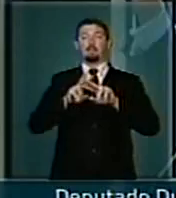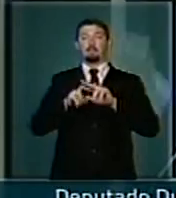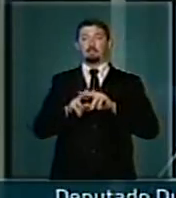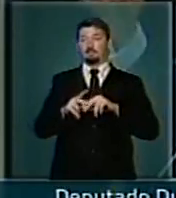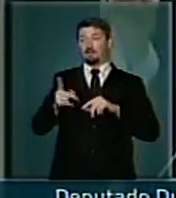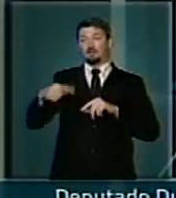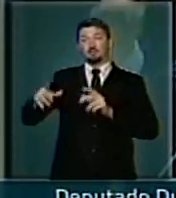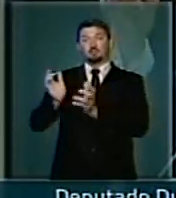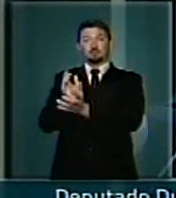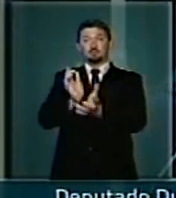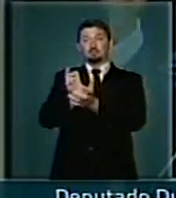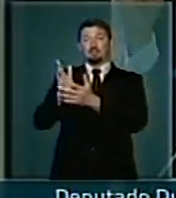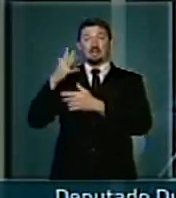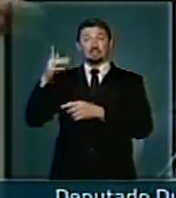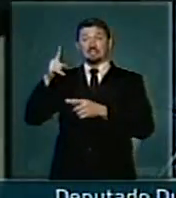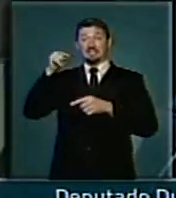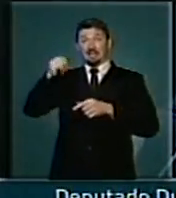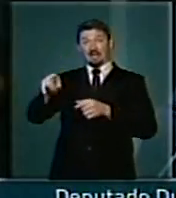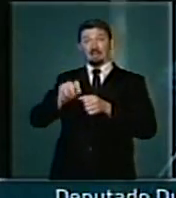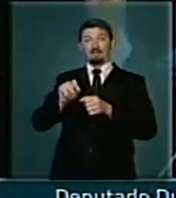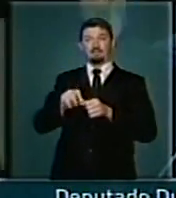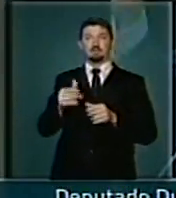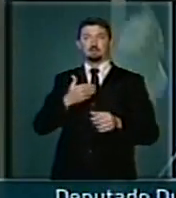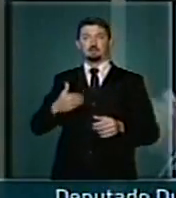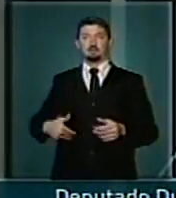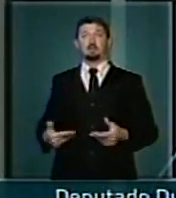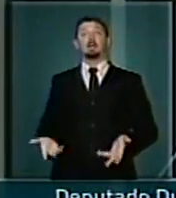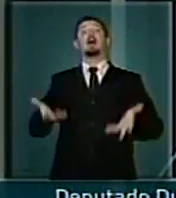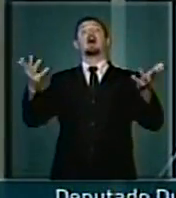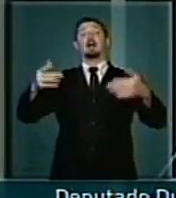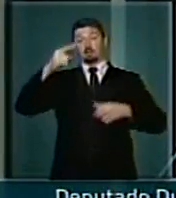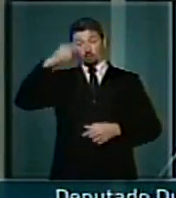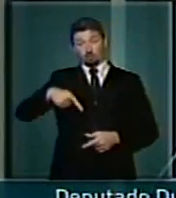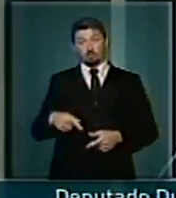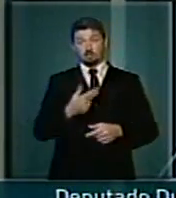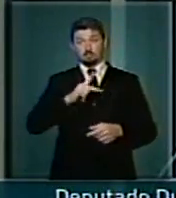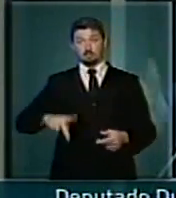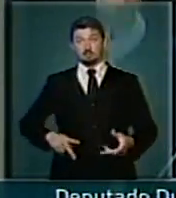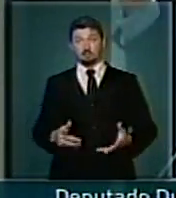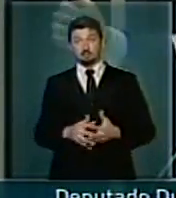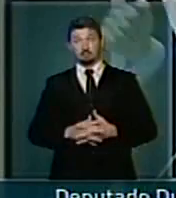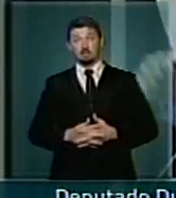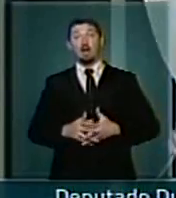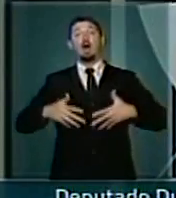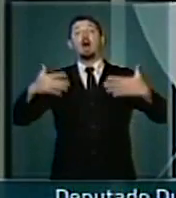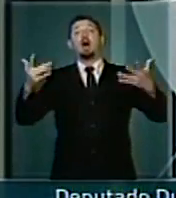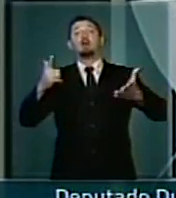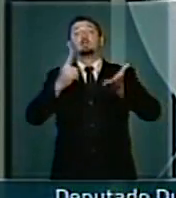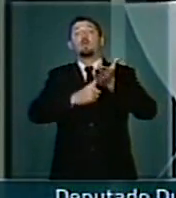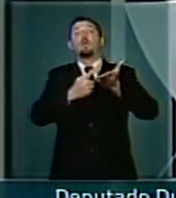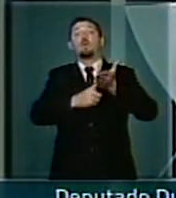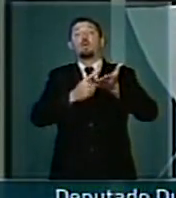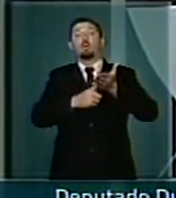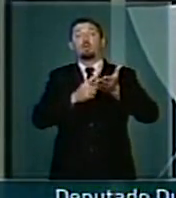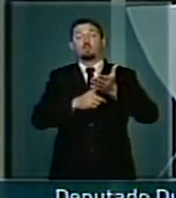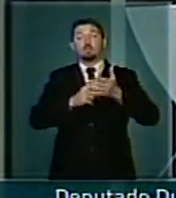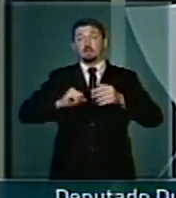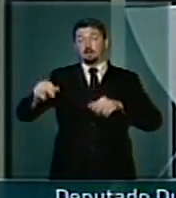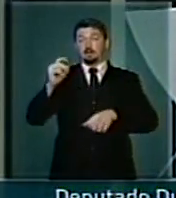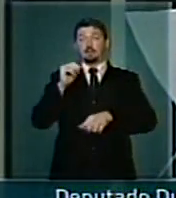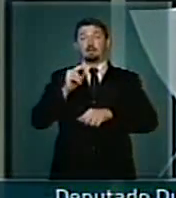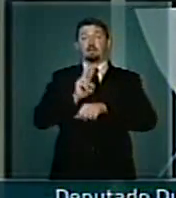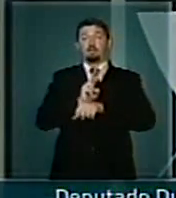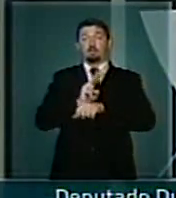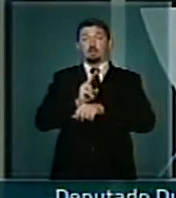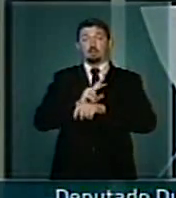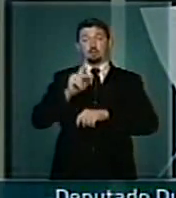loteamento que ela mesma fez do governo. Cadê a autoridade da presidente? Onde está o compromisso de defender os